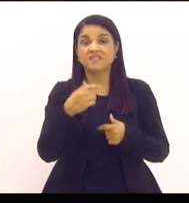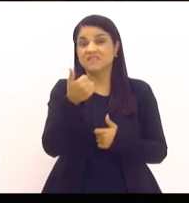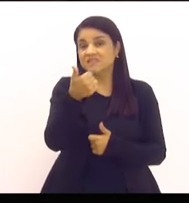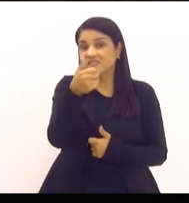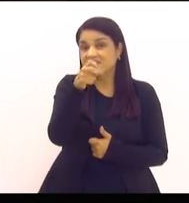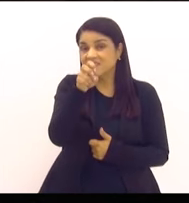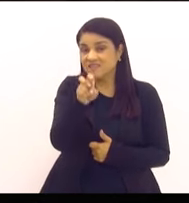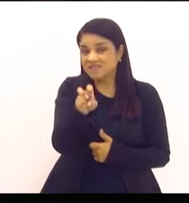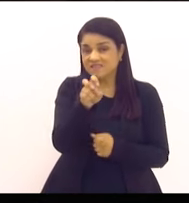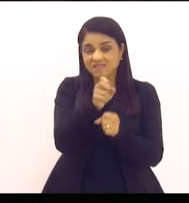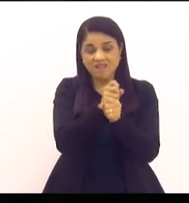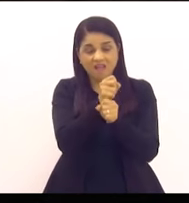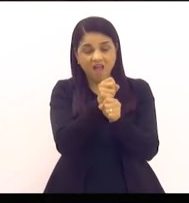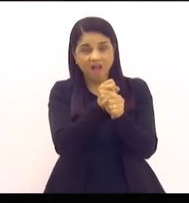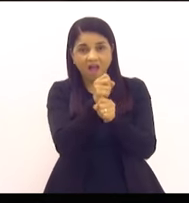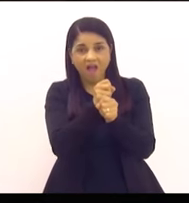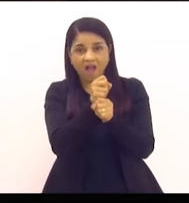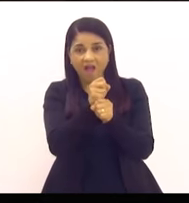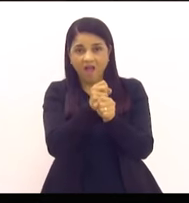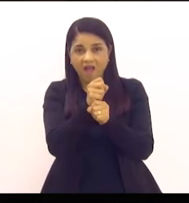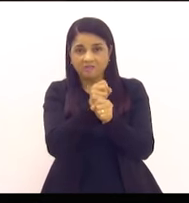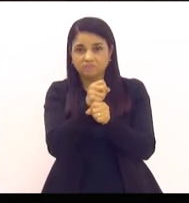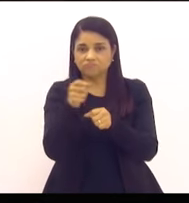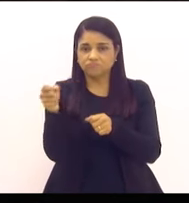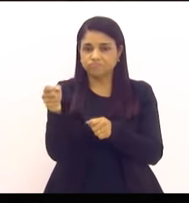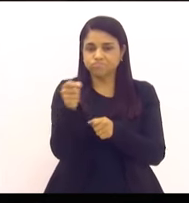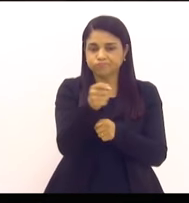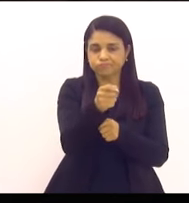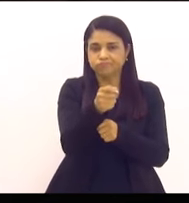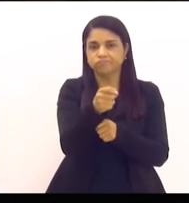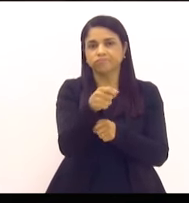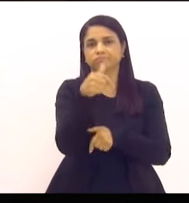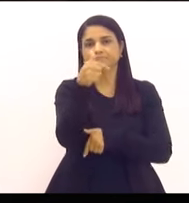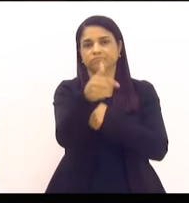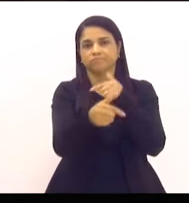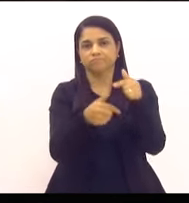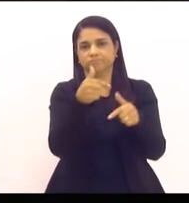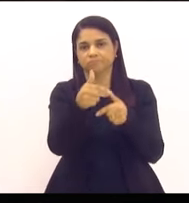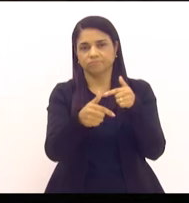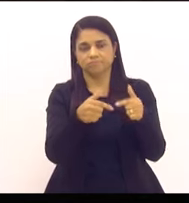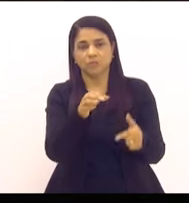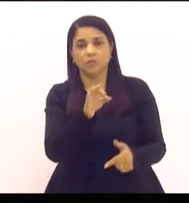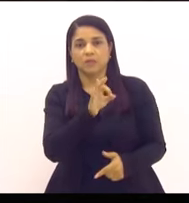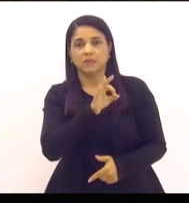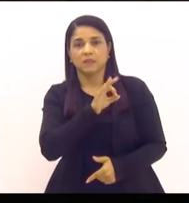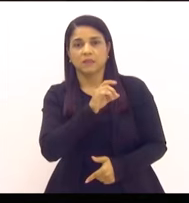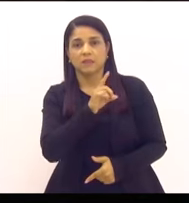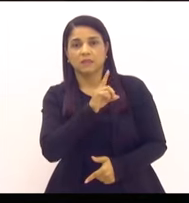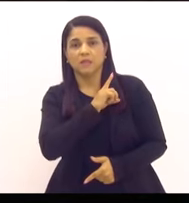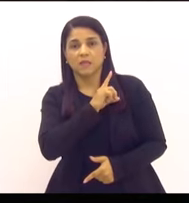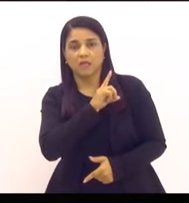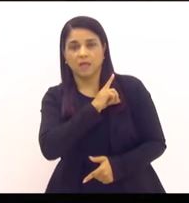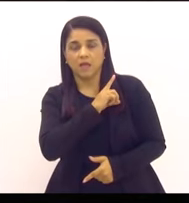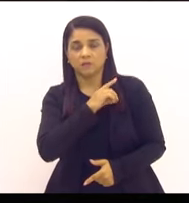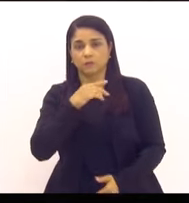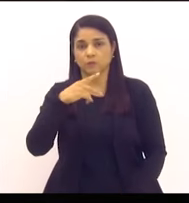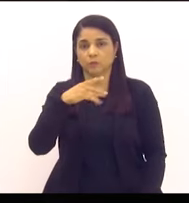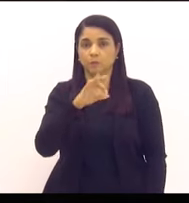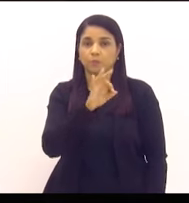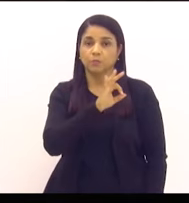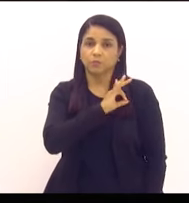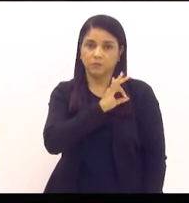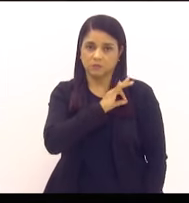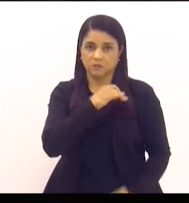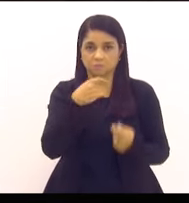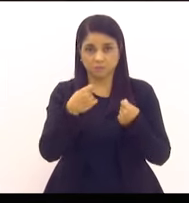anos no cargo de delegado de polícia. Isso é que diz a lei orgânica. Eu